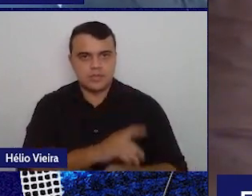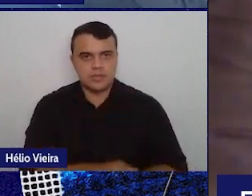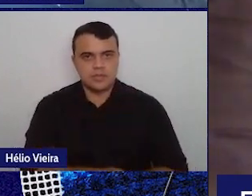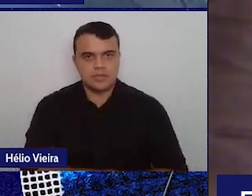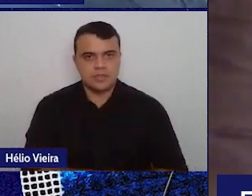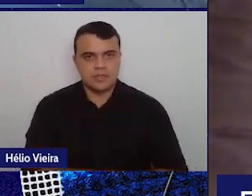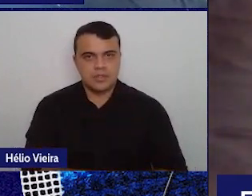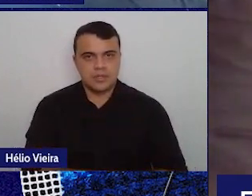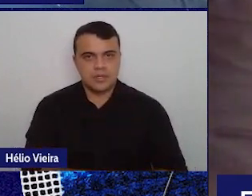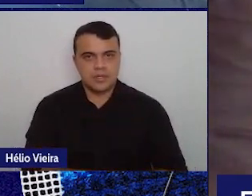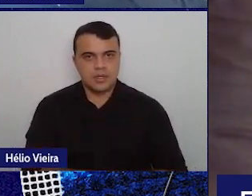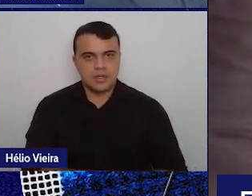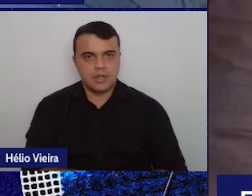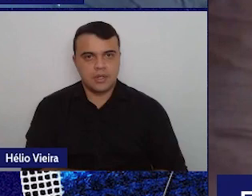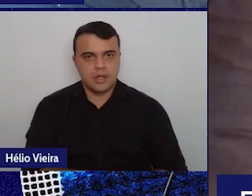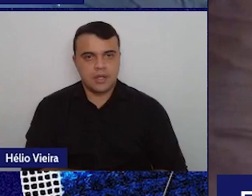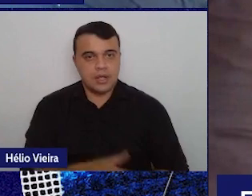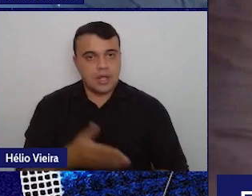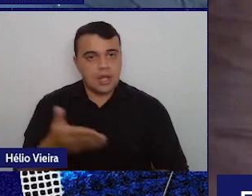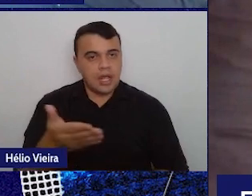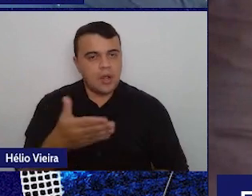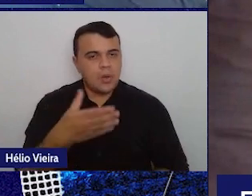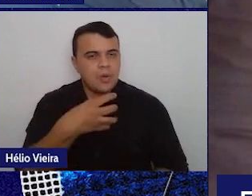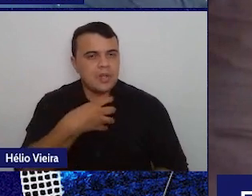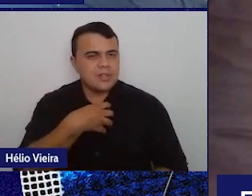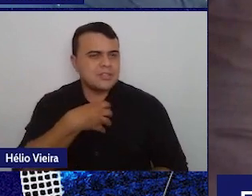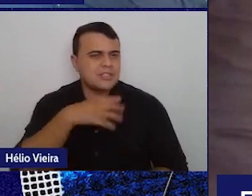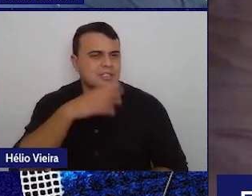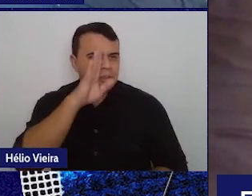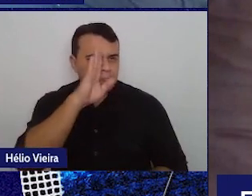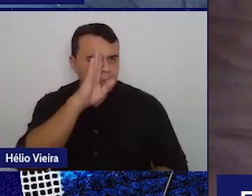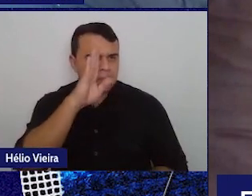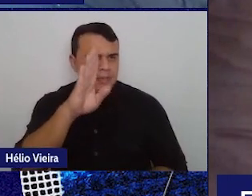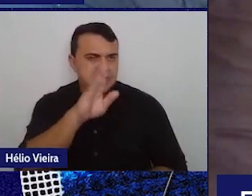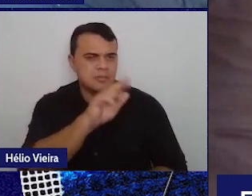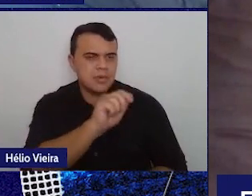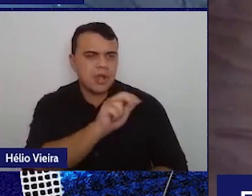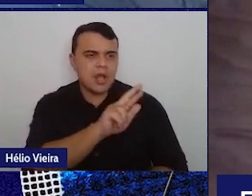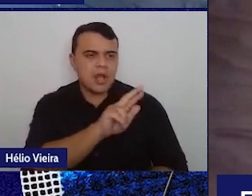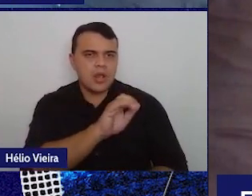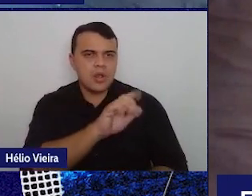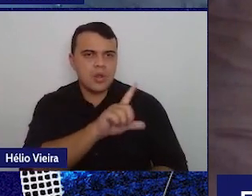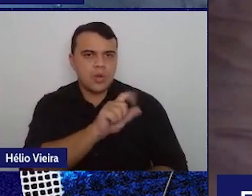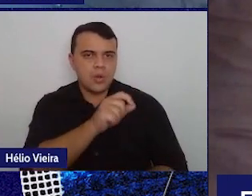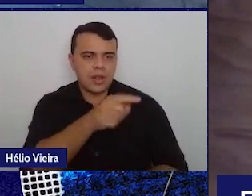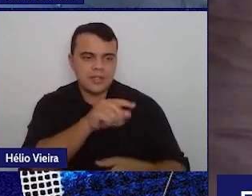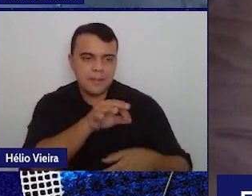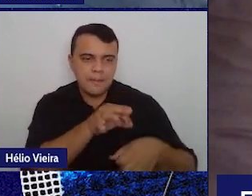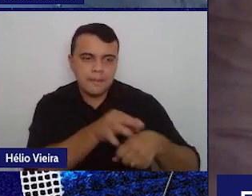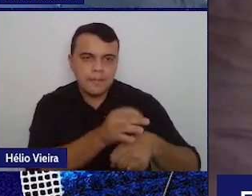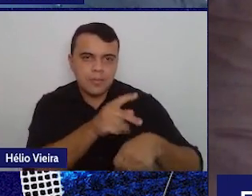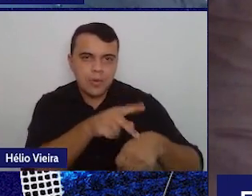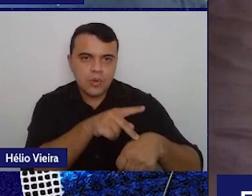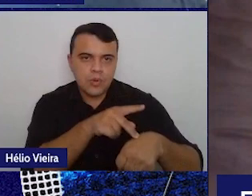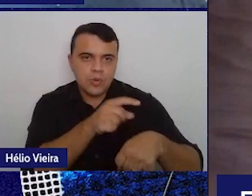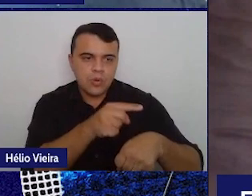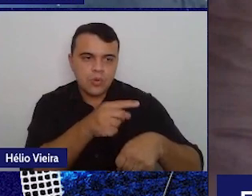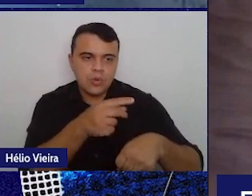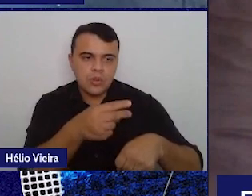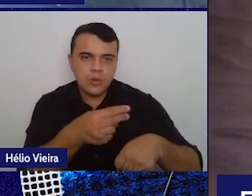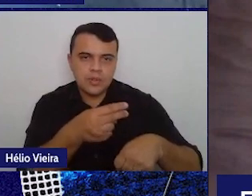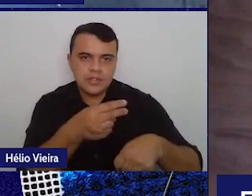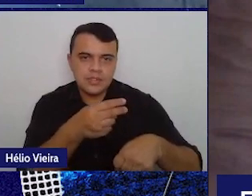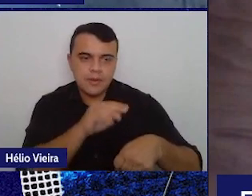Passei, e agora vem a característica principal do arraiolo. Esse ponto de cruz, eu vou saltar 1,